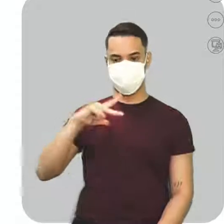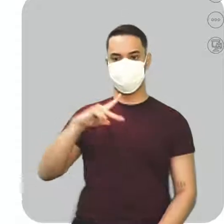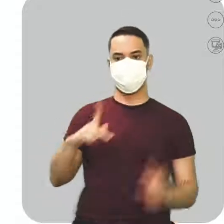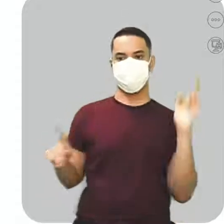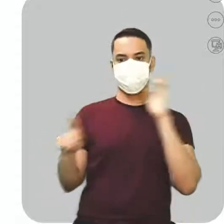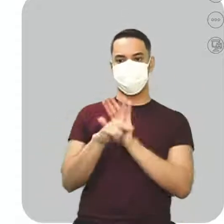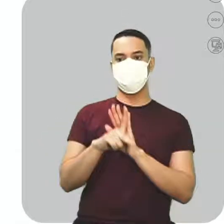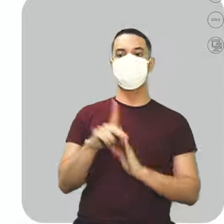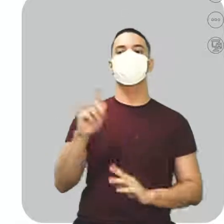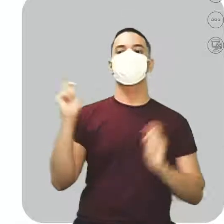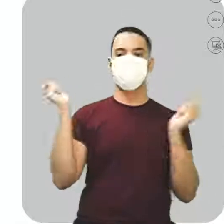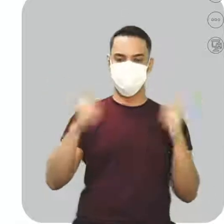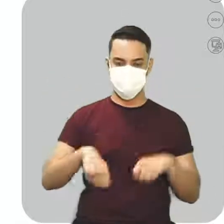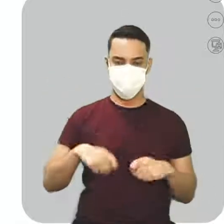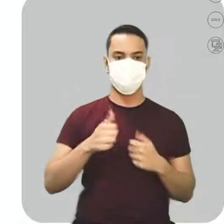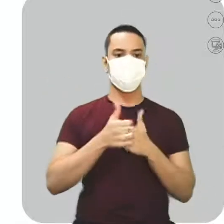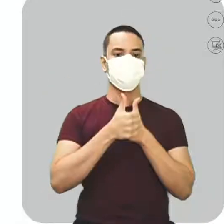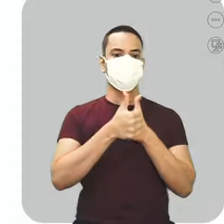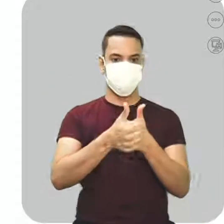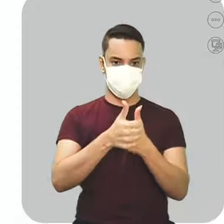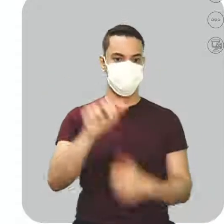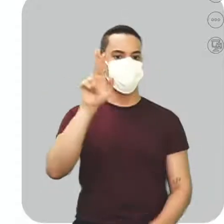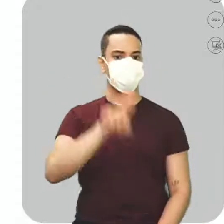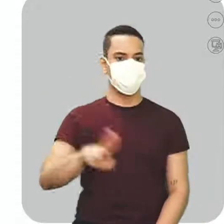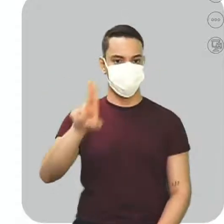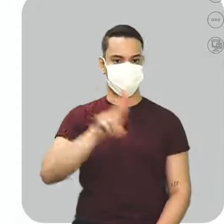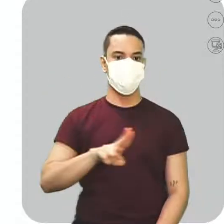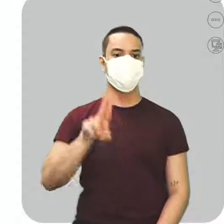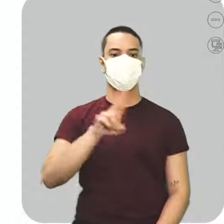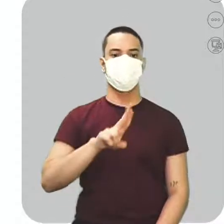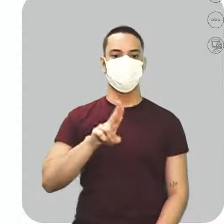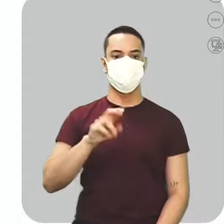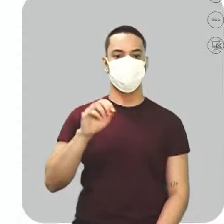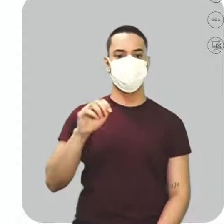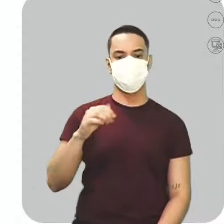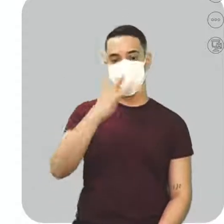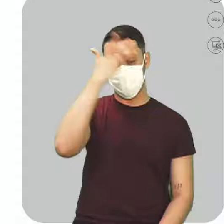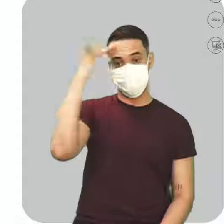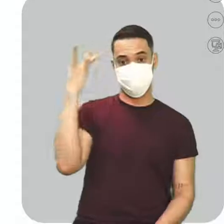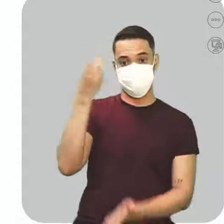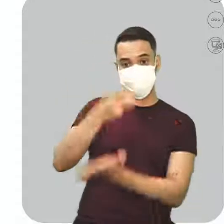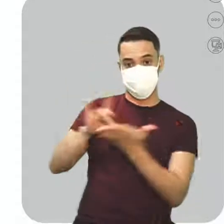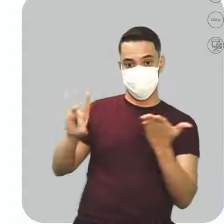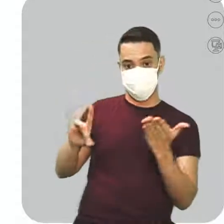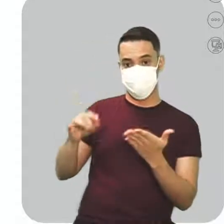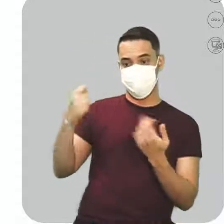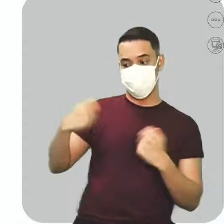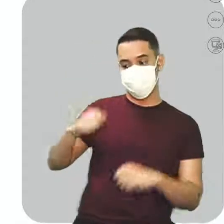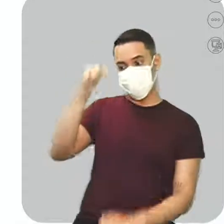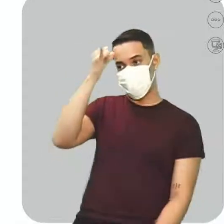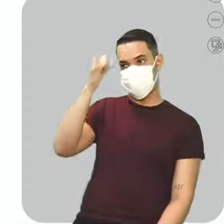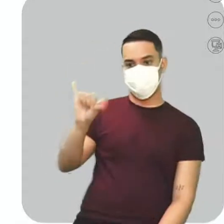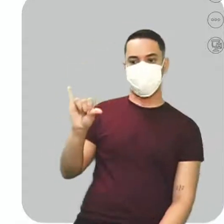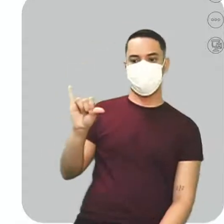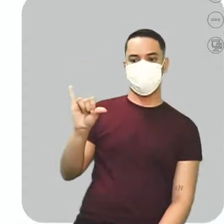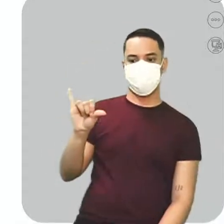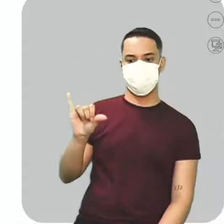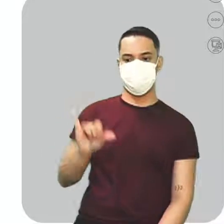conveniências que se hão de seguir, com os convenientes que se devem